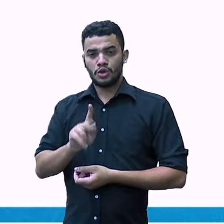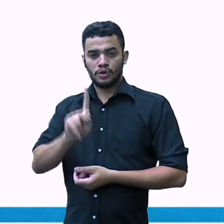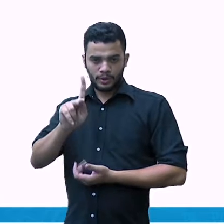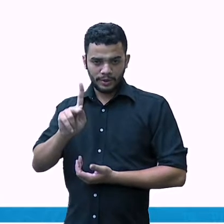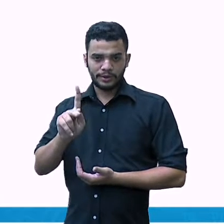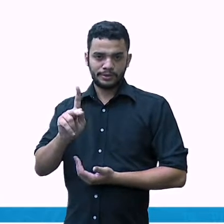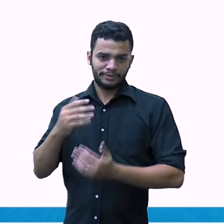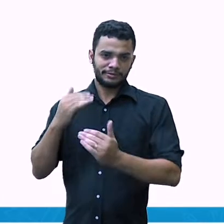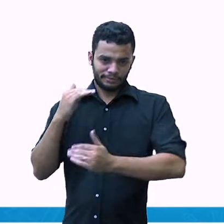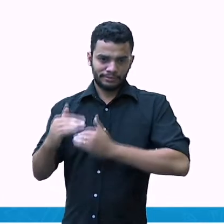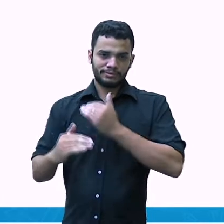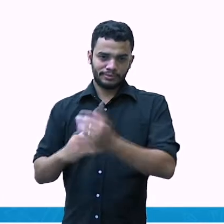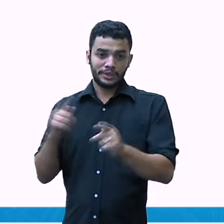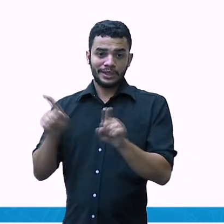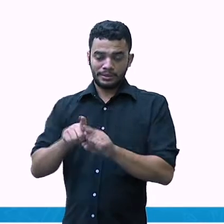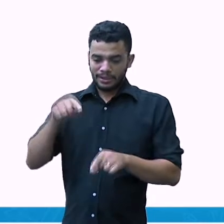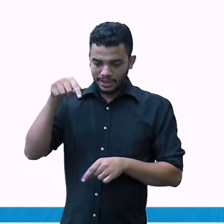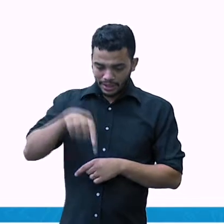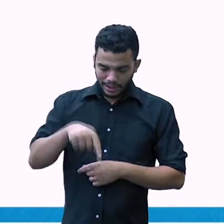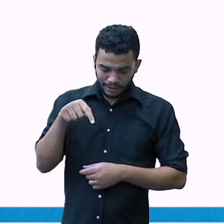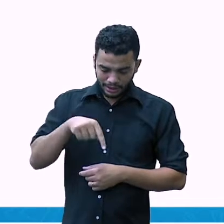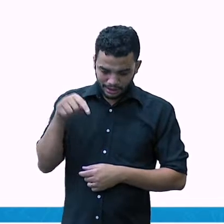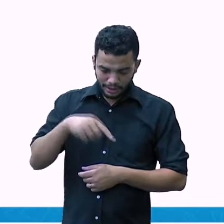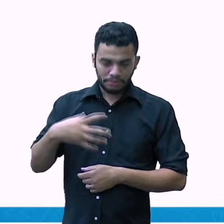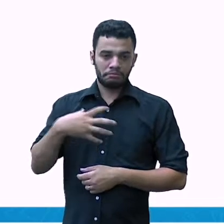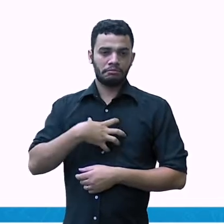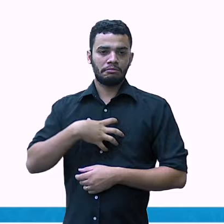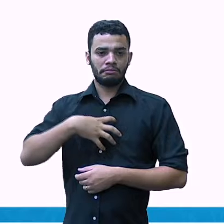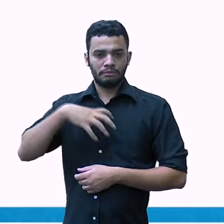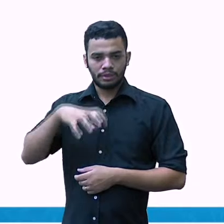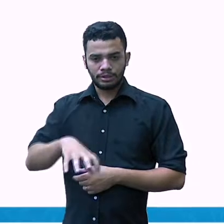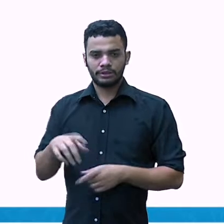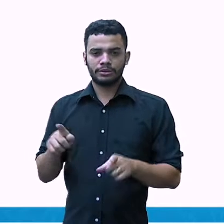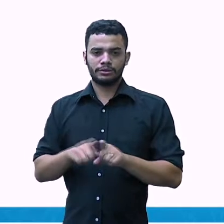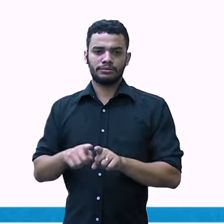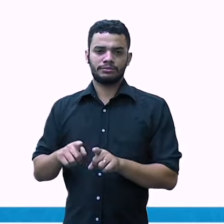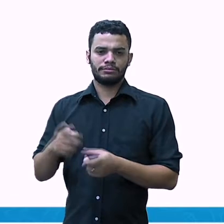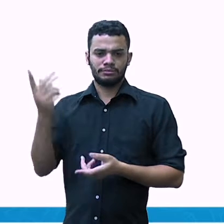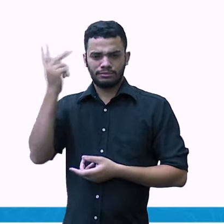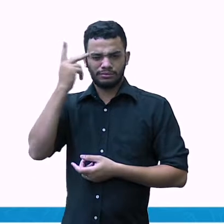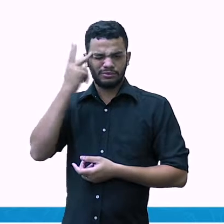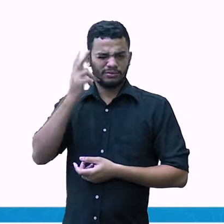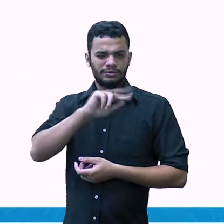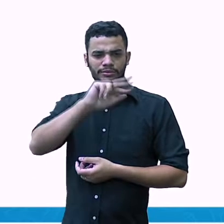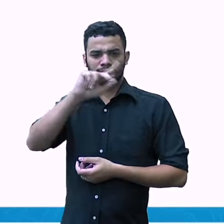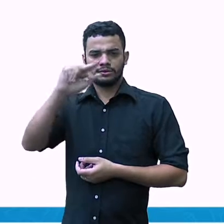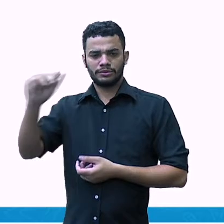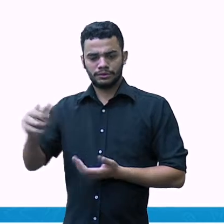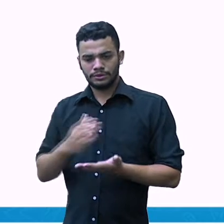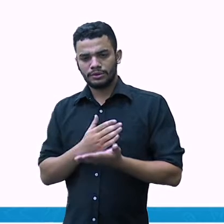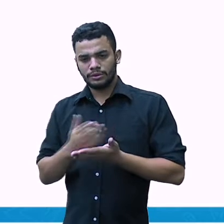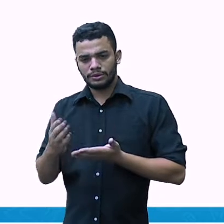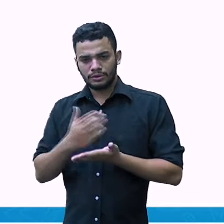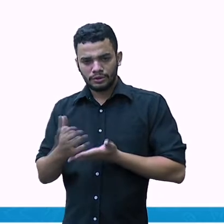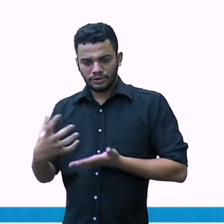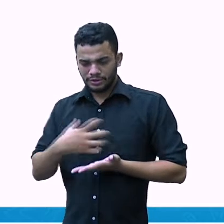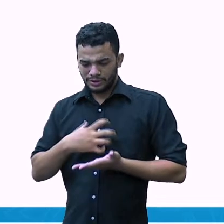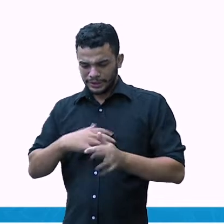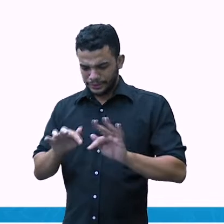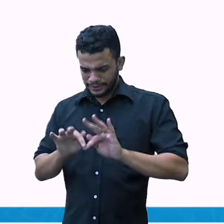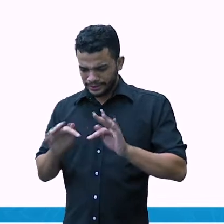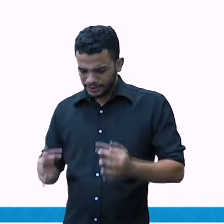cidades começou com um modesto povoamento até se tornarem cidades